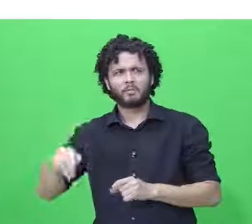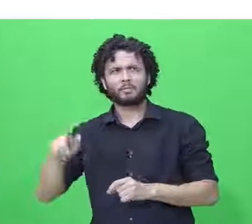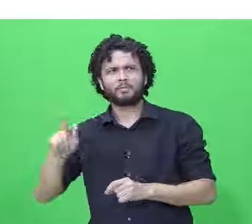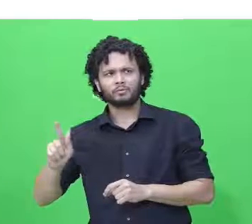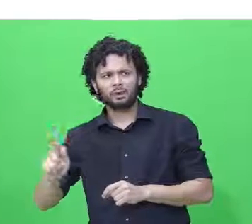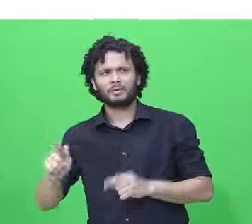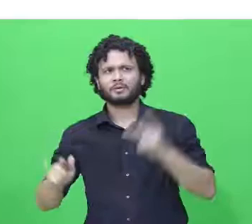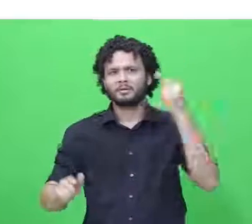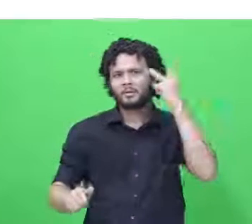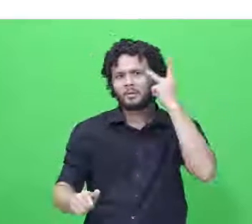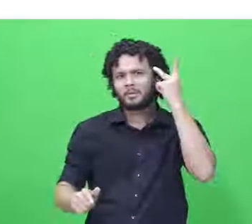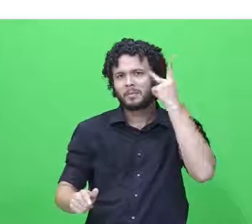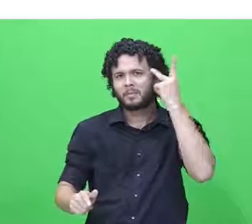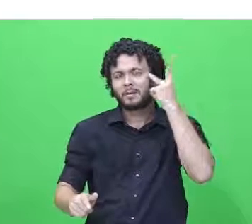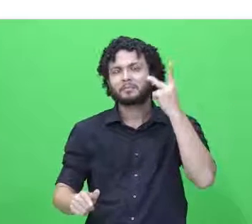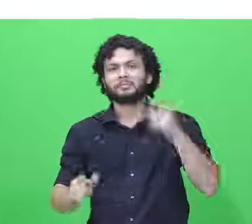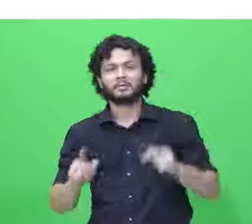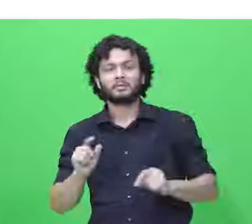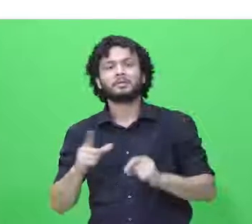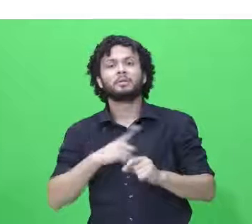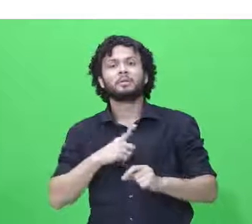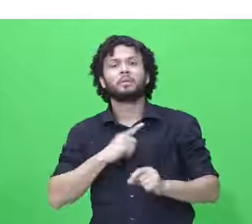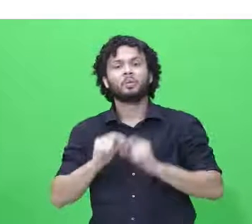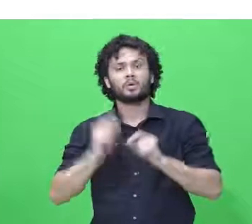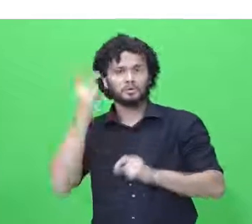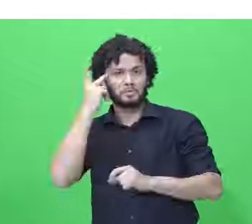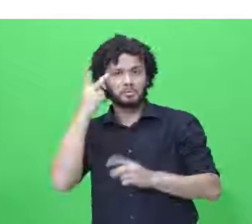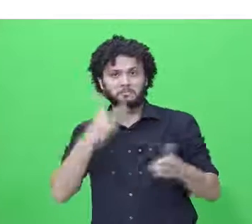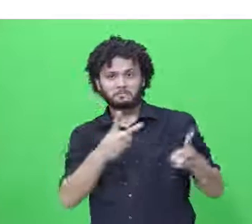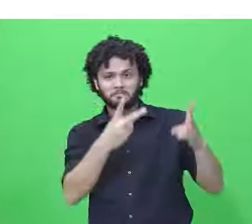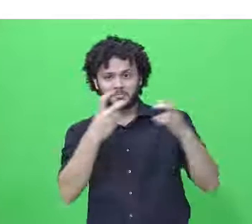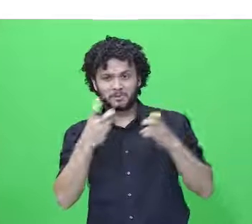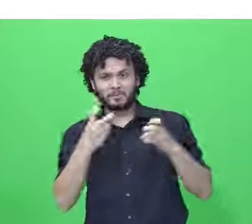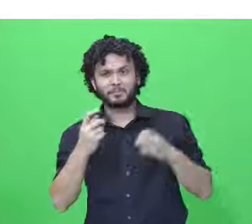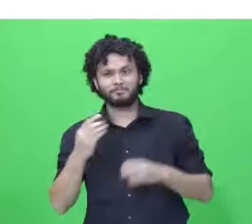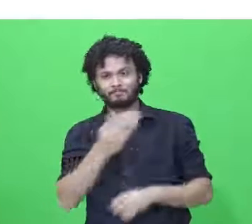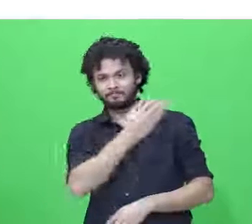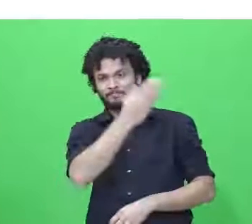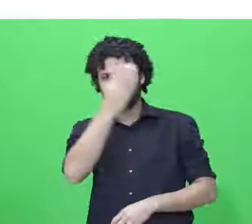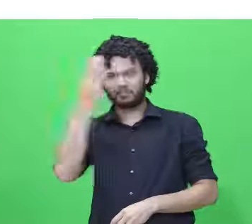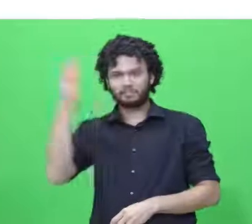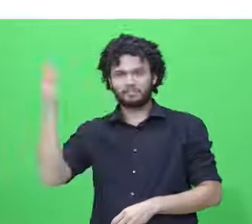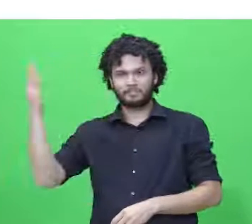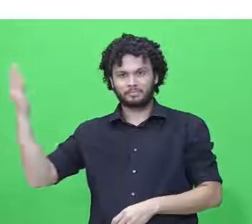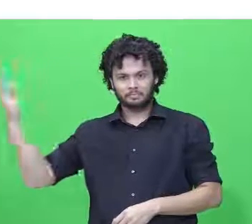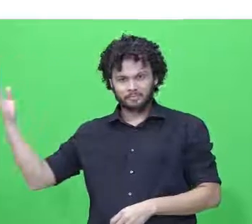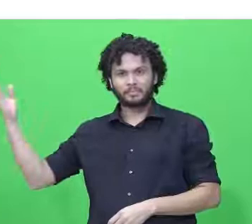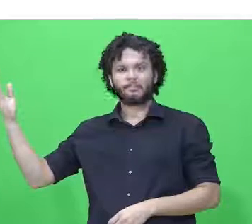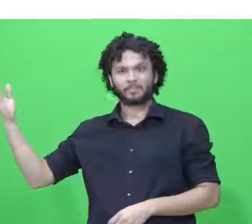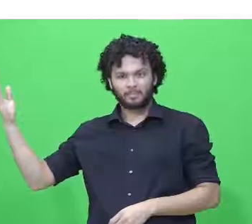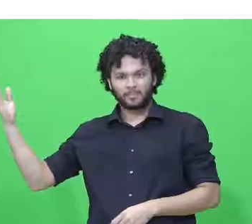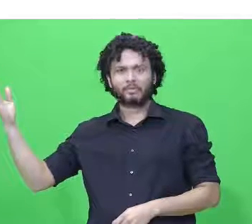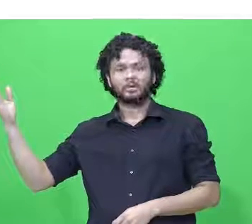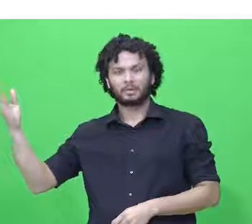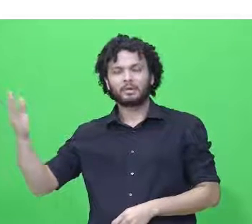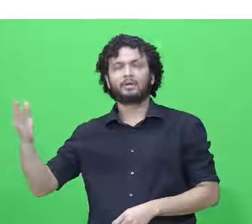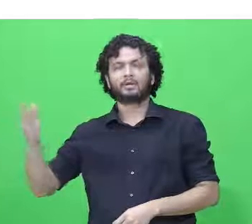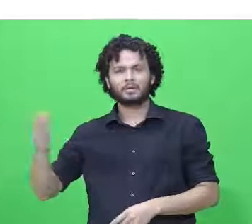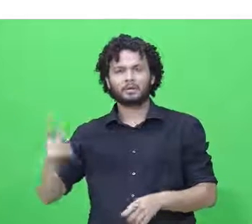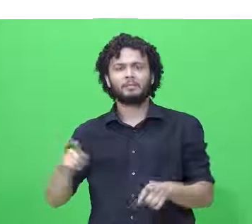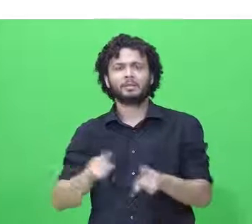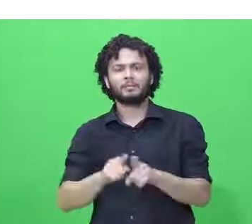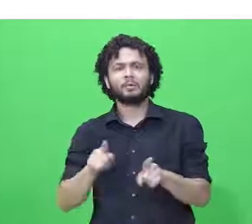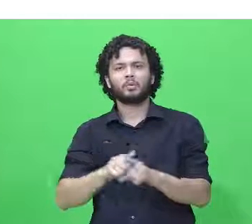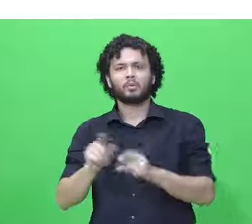entre São Paulo e Minas Gerais. São Paulo, então, como vocês estão vendo aí no slide, ligados então à cafeicultura, e Minas Gerais,